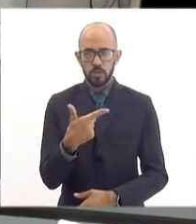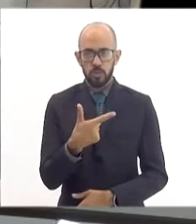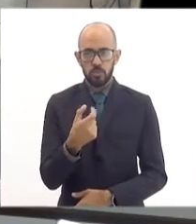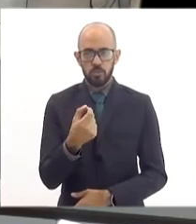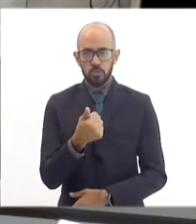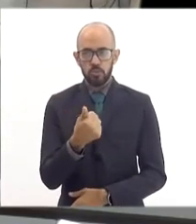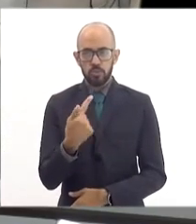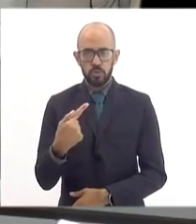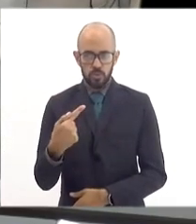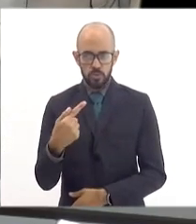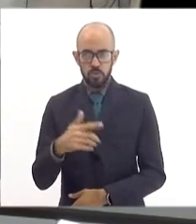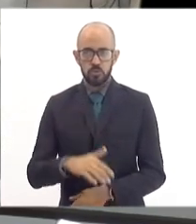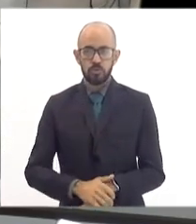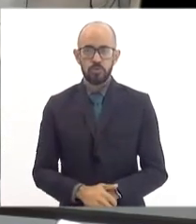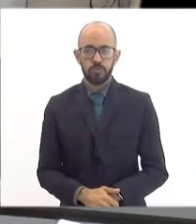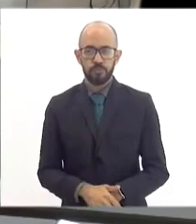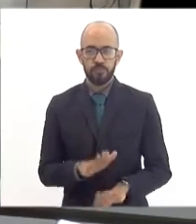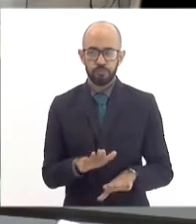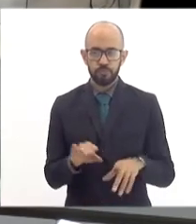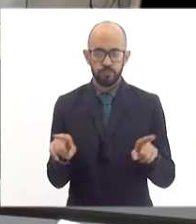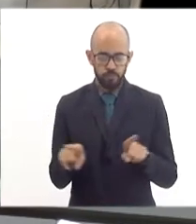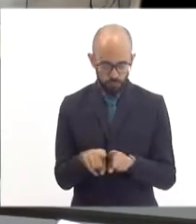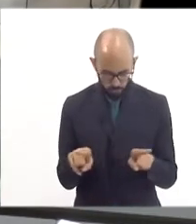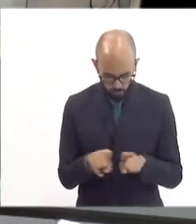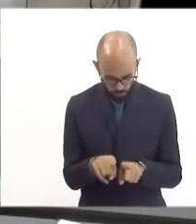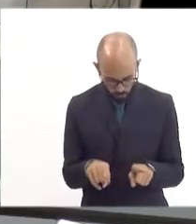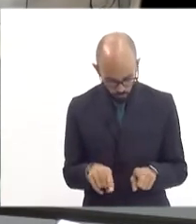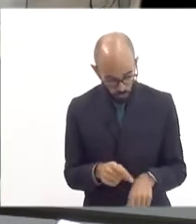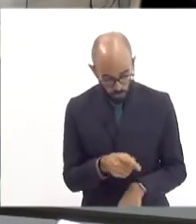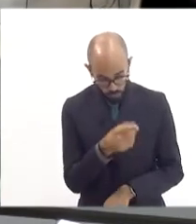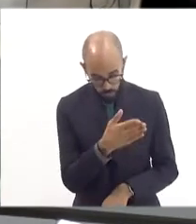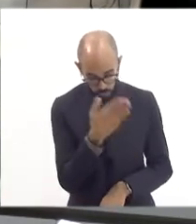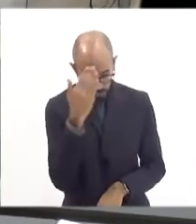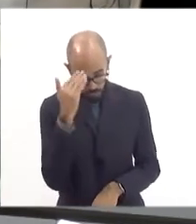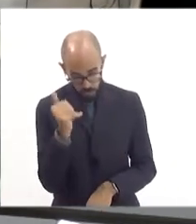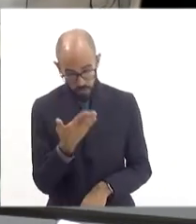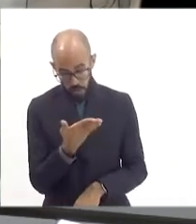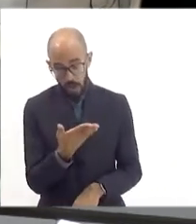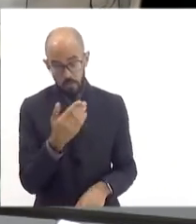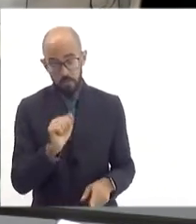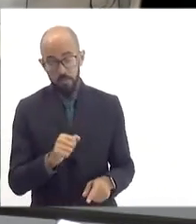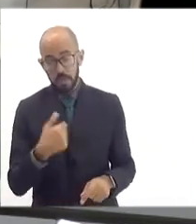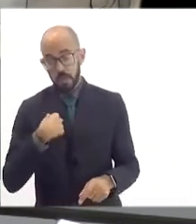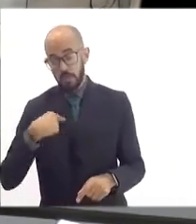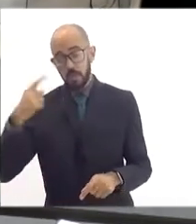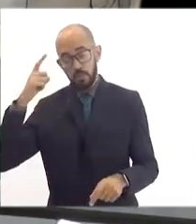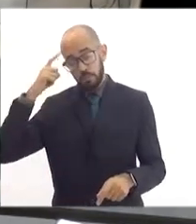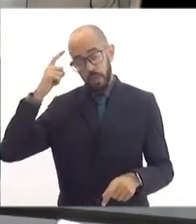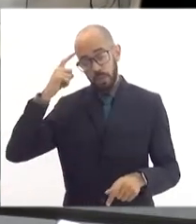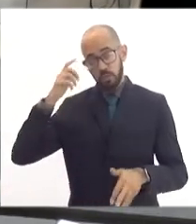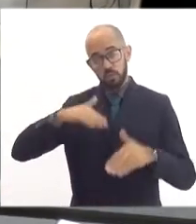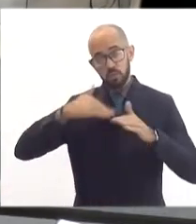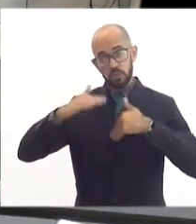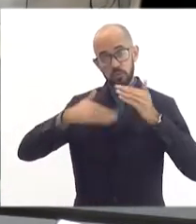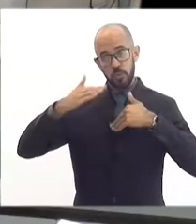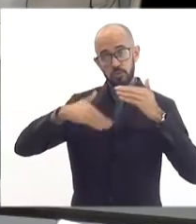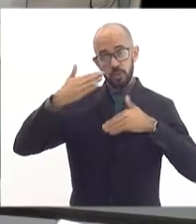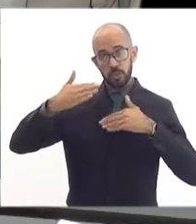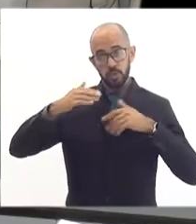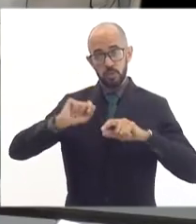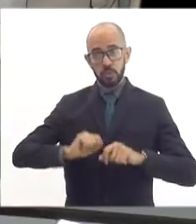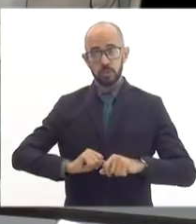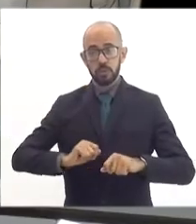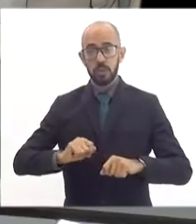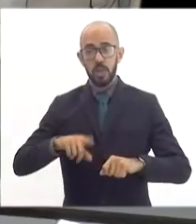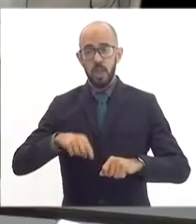mesmo tempo, e Vossa Excelência sabe muito bem como é que eu penso sobre a questão do desenvolvimento, o desenvolvimento sempre